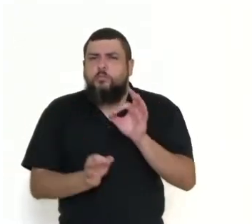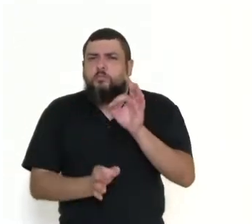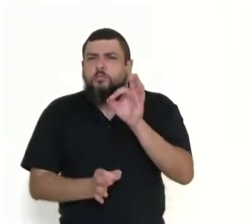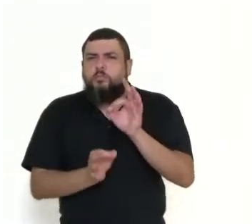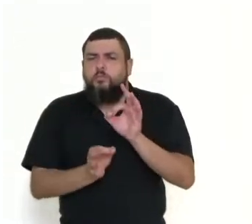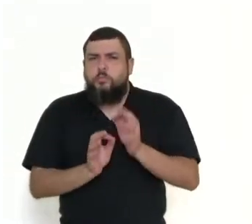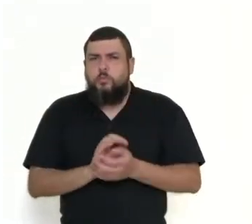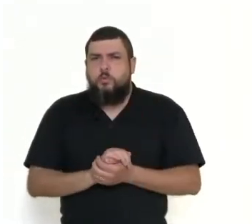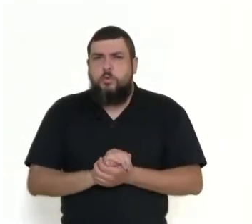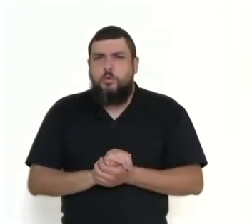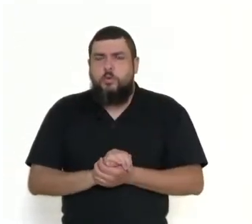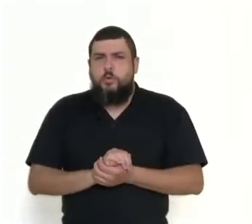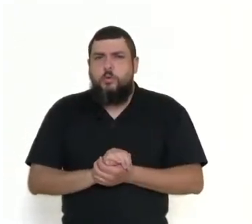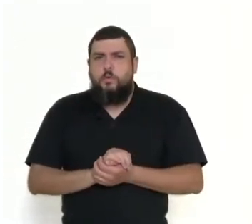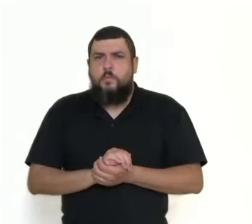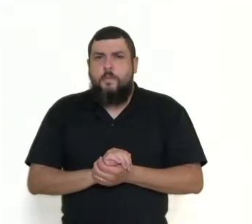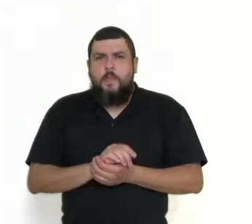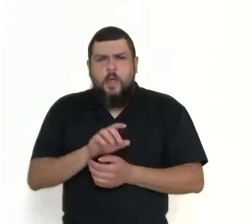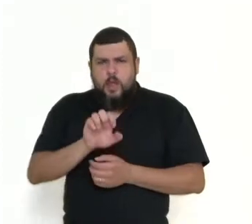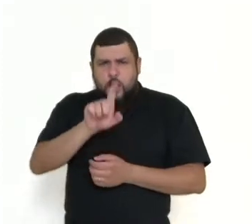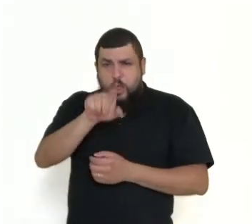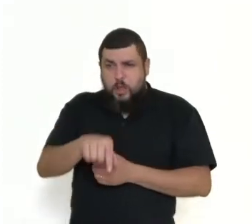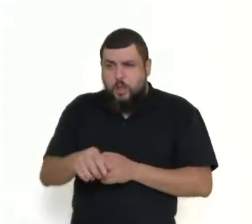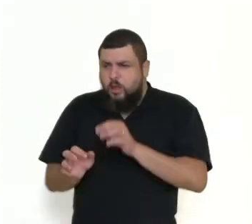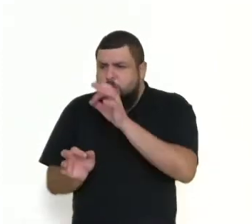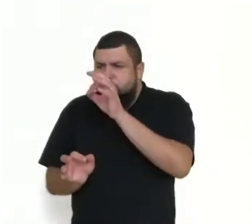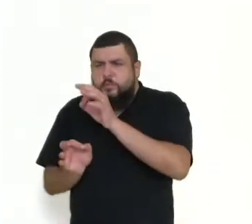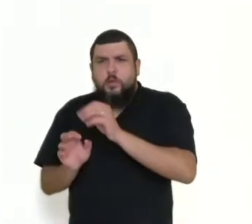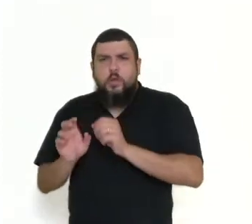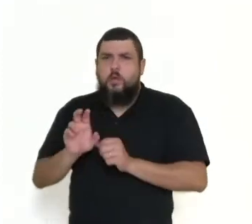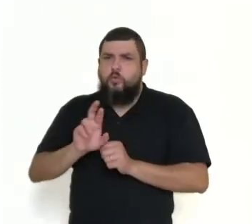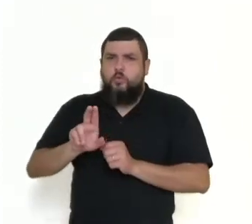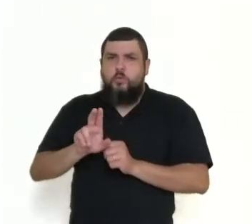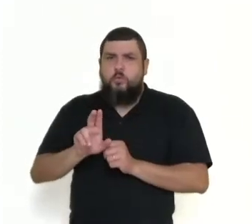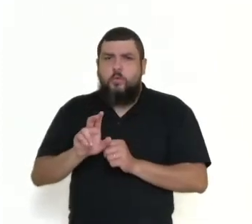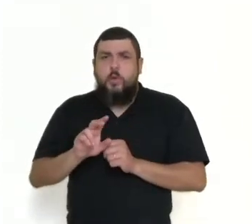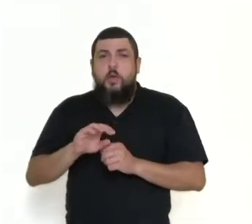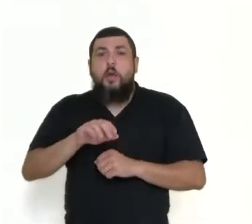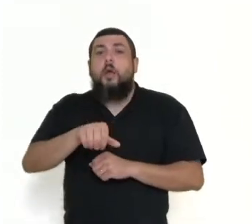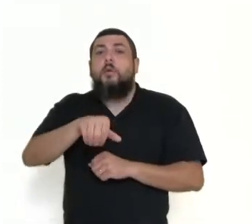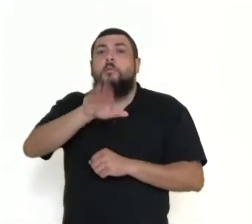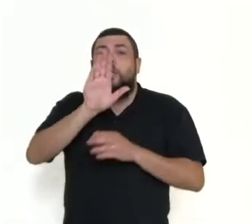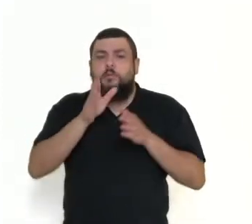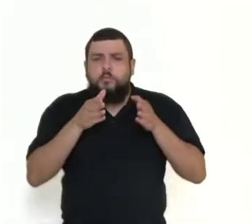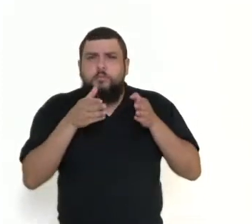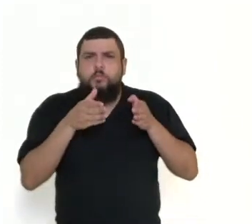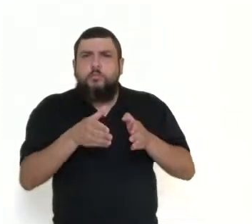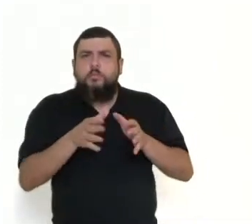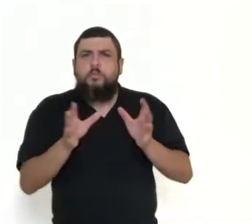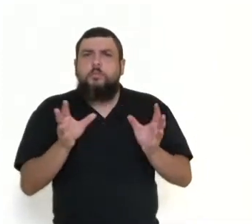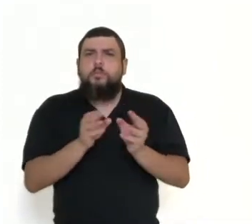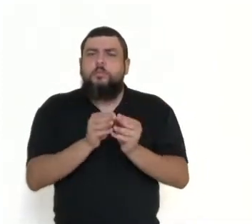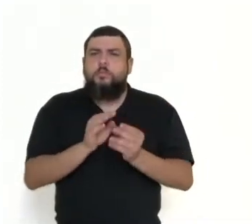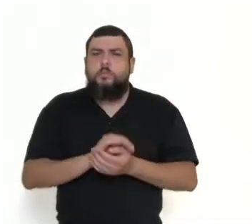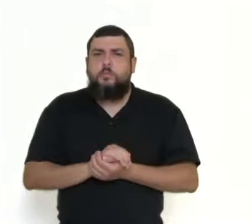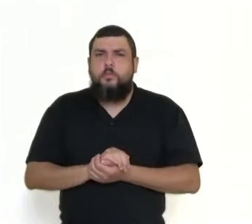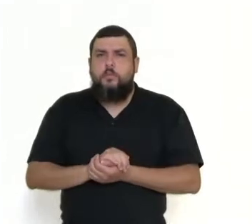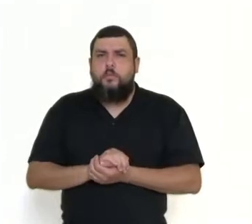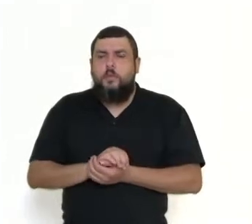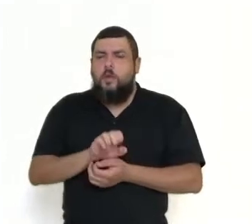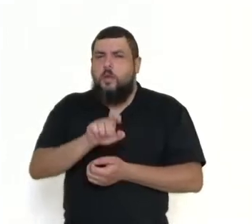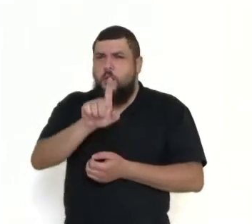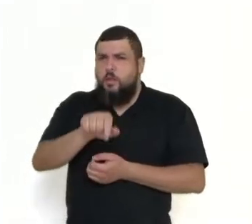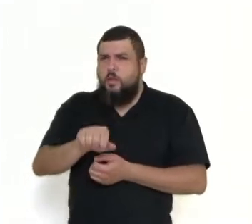Menor? Não, ela é mais concisa, Vou enxugando os dados. Traz aspectos mais